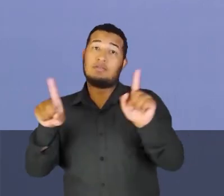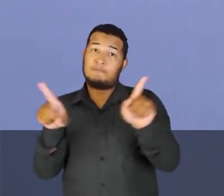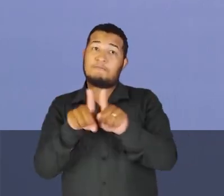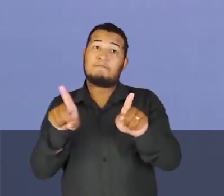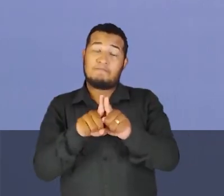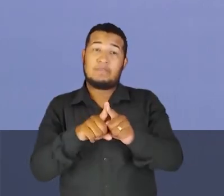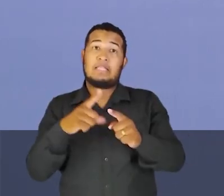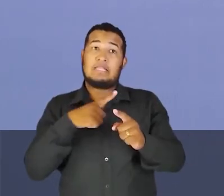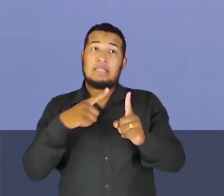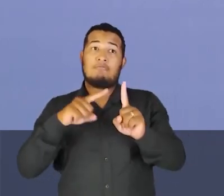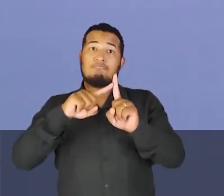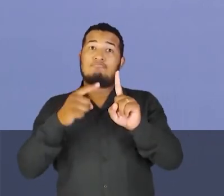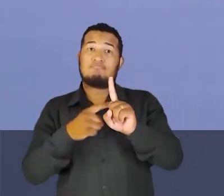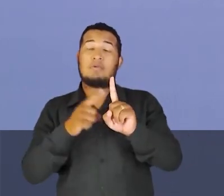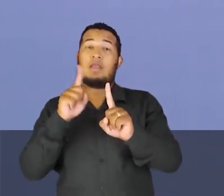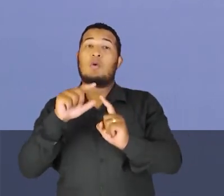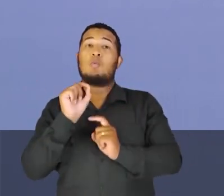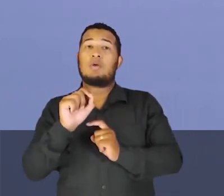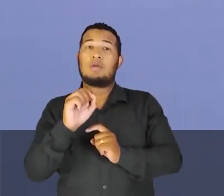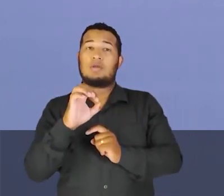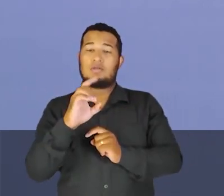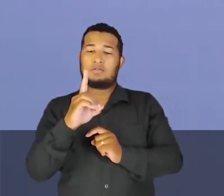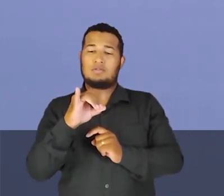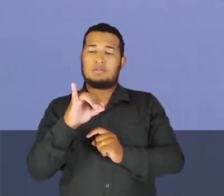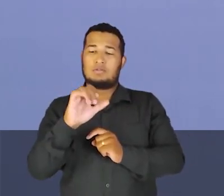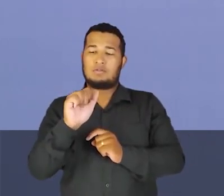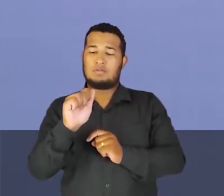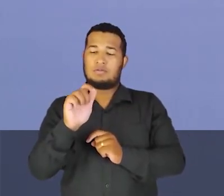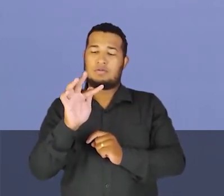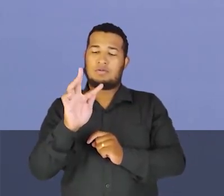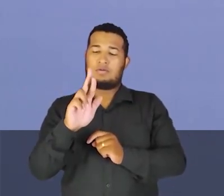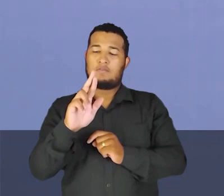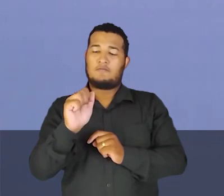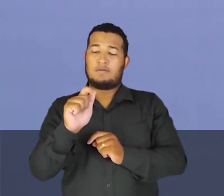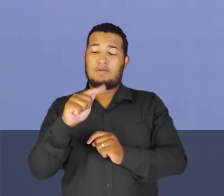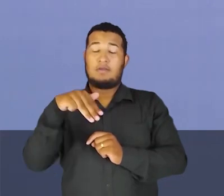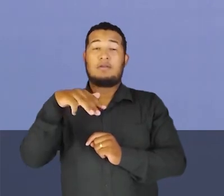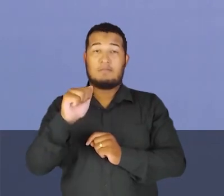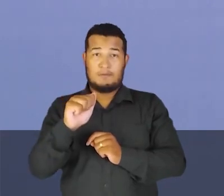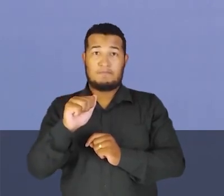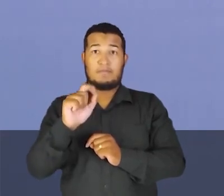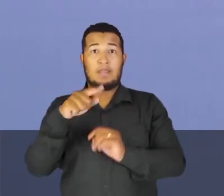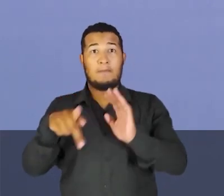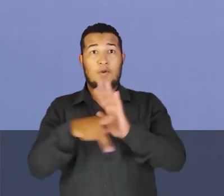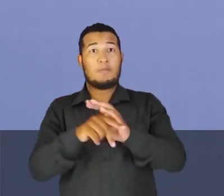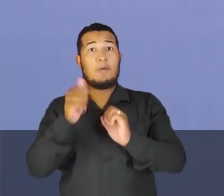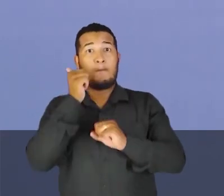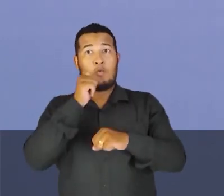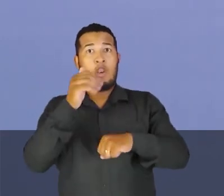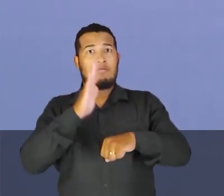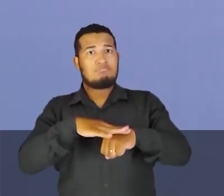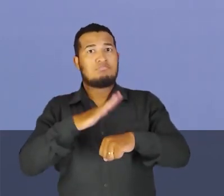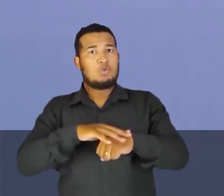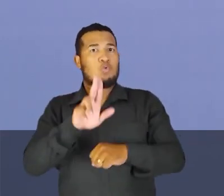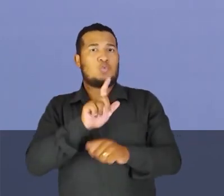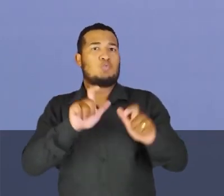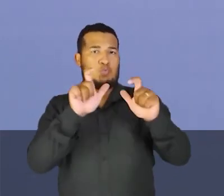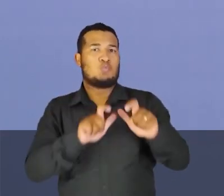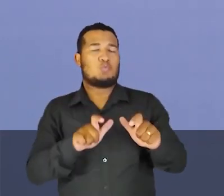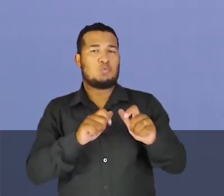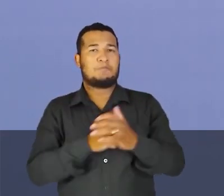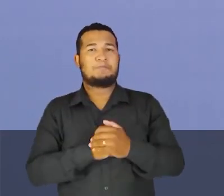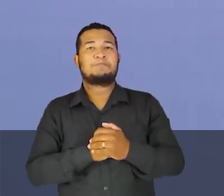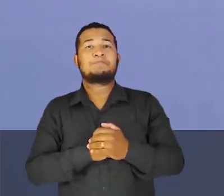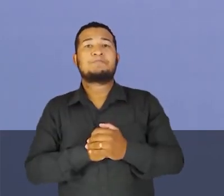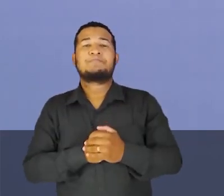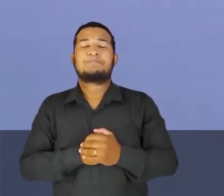método contraceptivo é o diafragma. O diafragma é colocado pela mulher antes da relação sexual, ok?